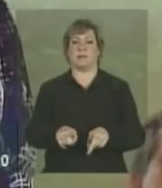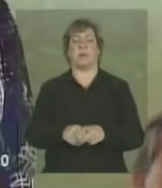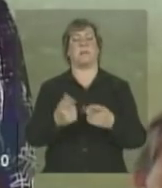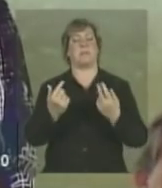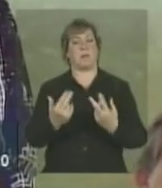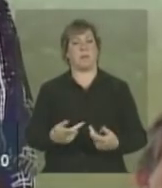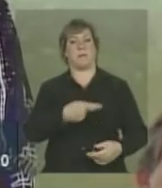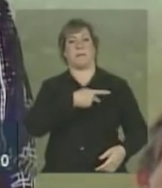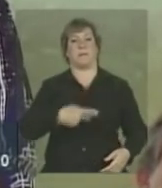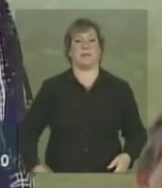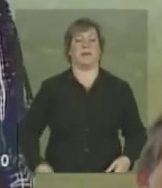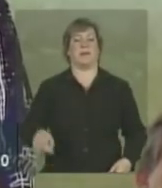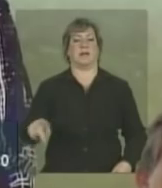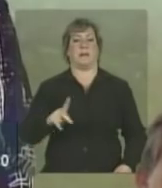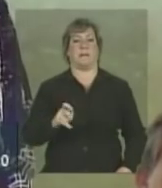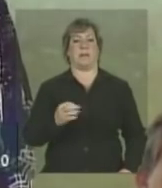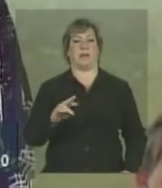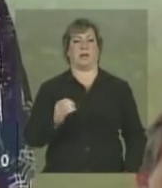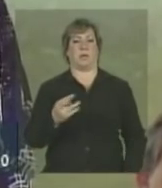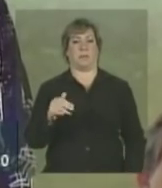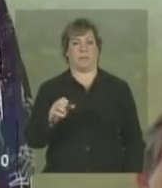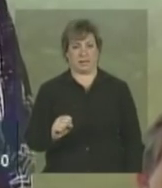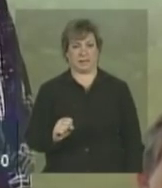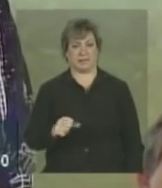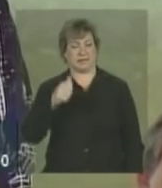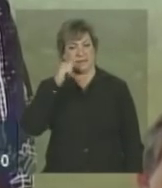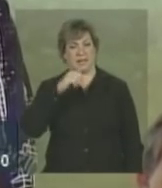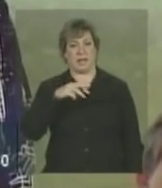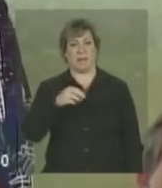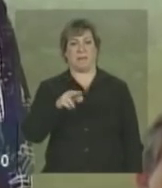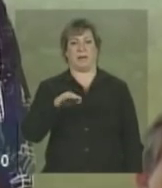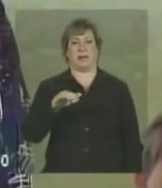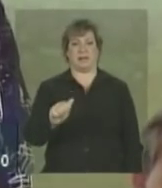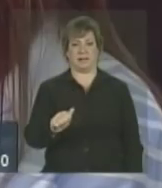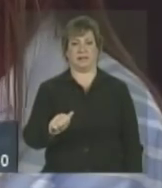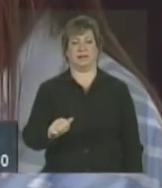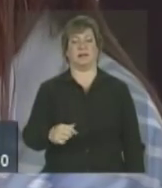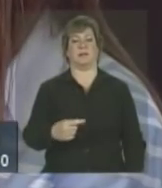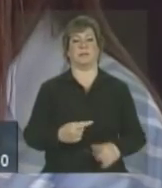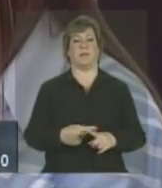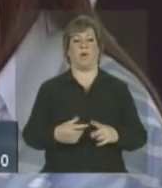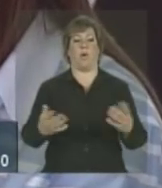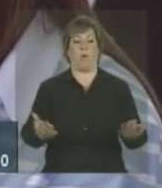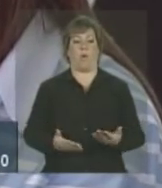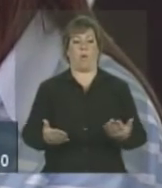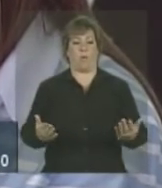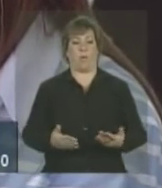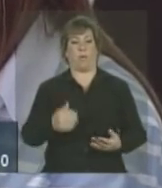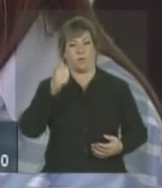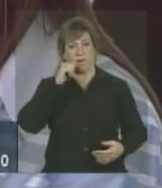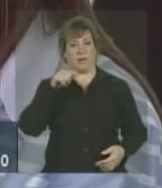das Graças Foster, presidenta da Petrobras, e que hoje